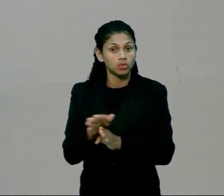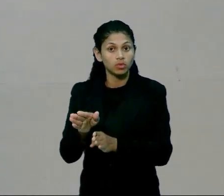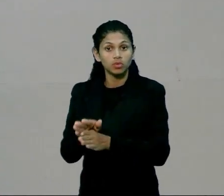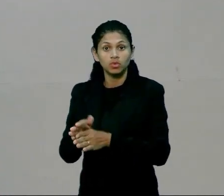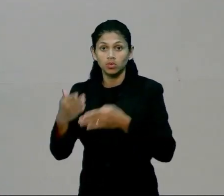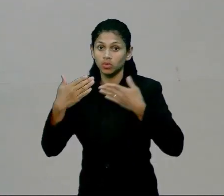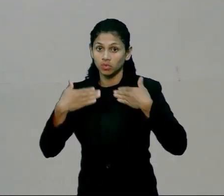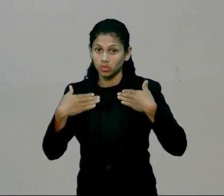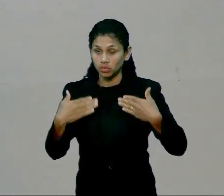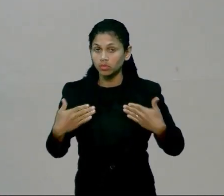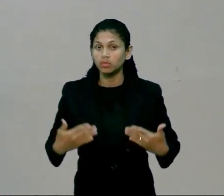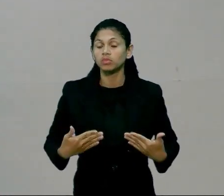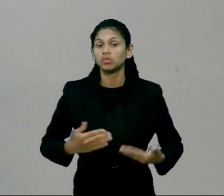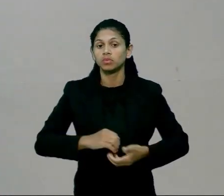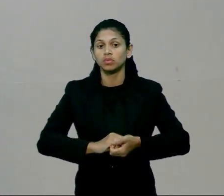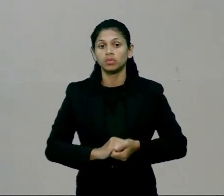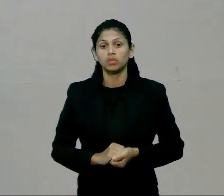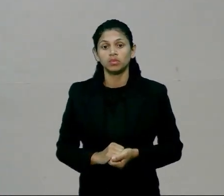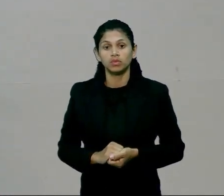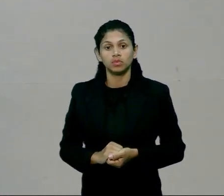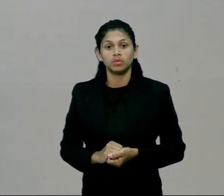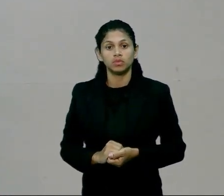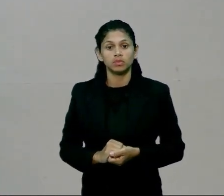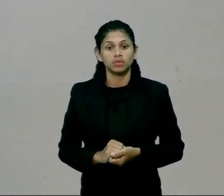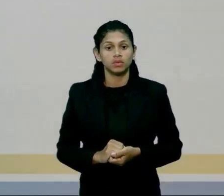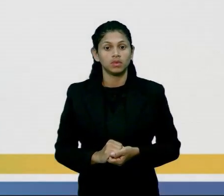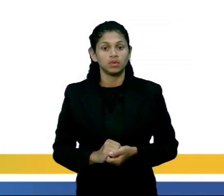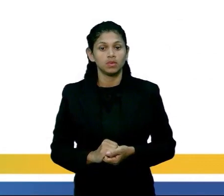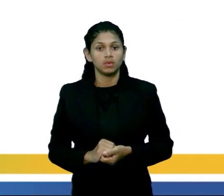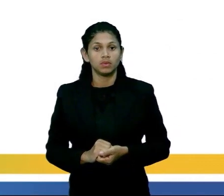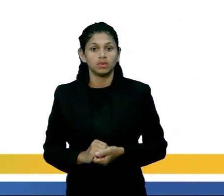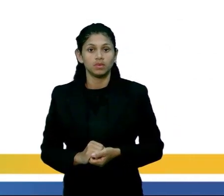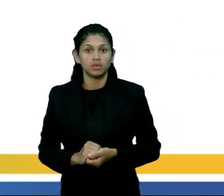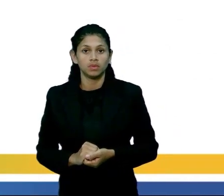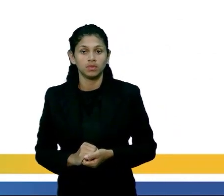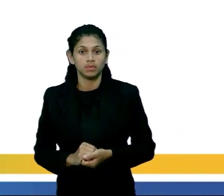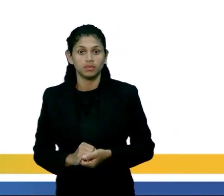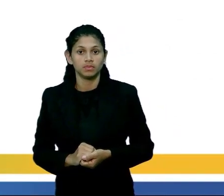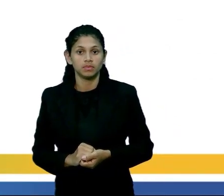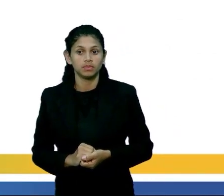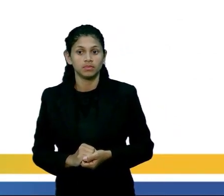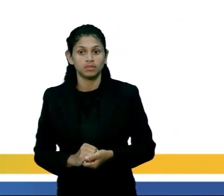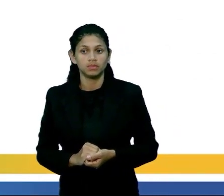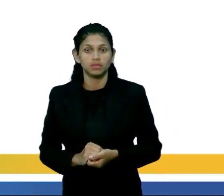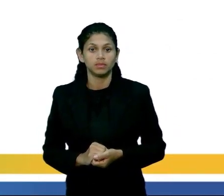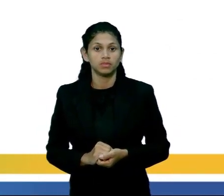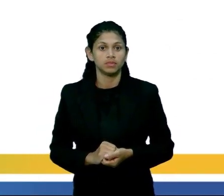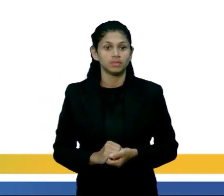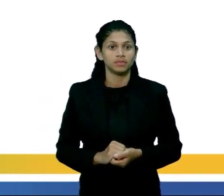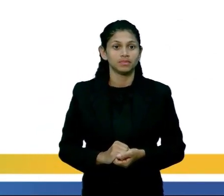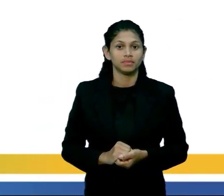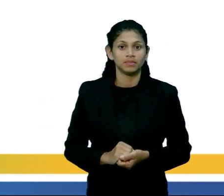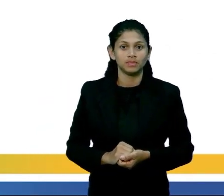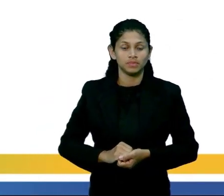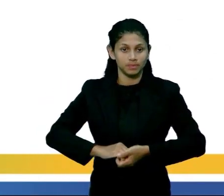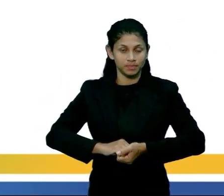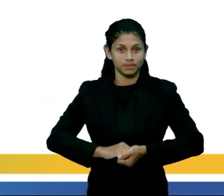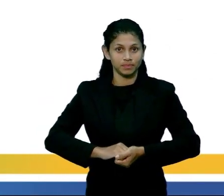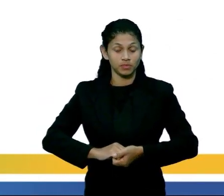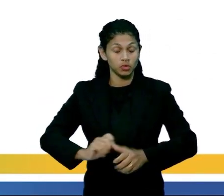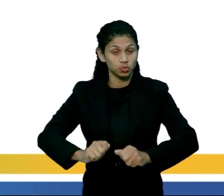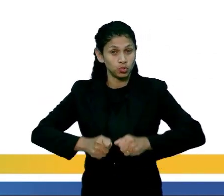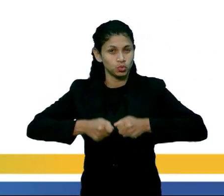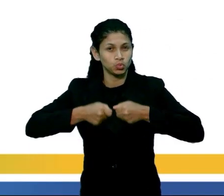para isso, foca na tela. Jeremy, obrigado pela demonstração, não fez nada, mas é isso. Vamos lá. Esforço físico. O esforço físico